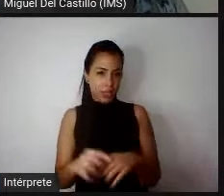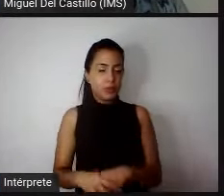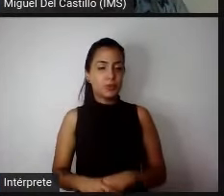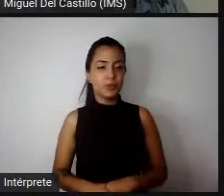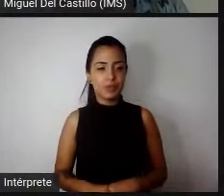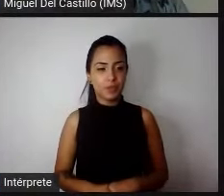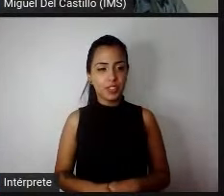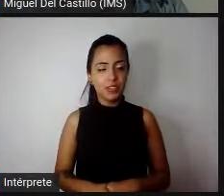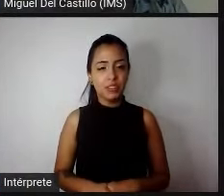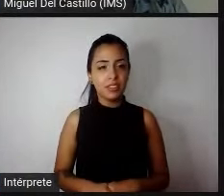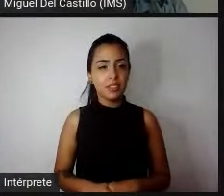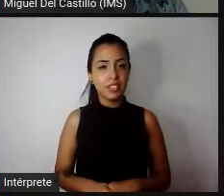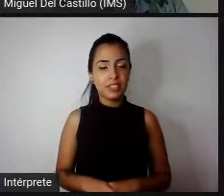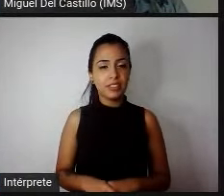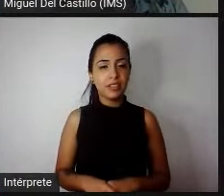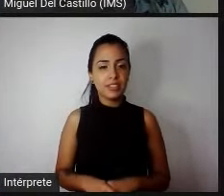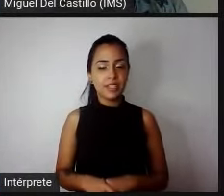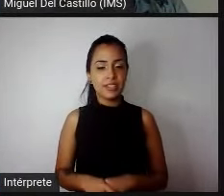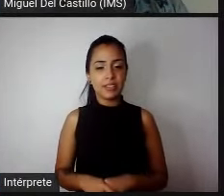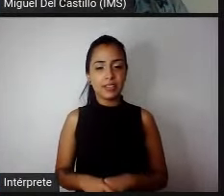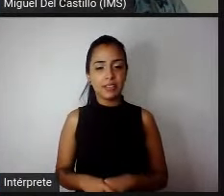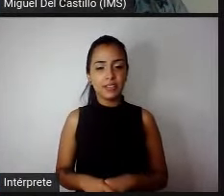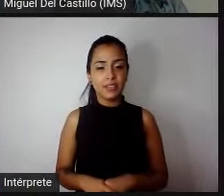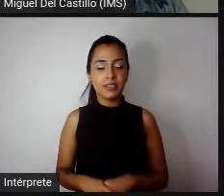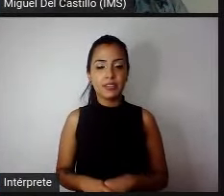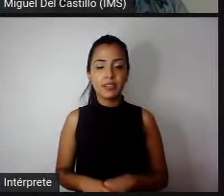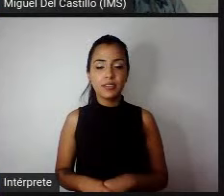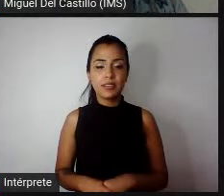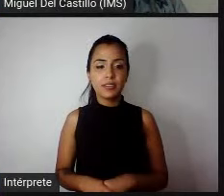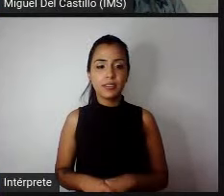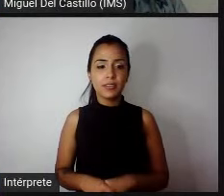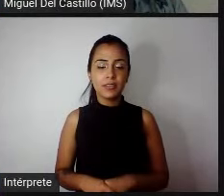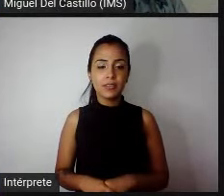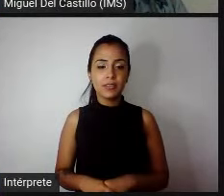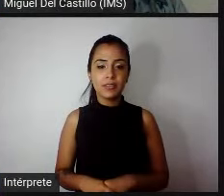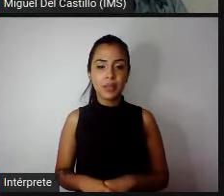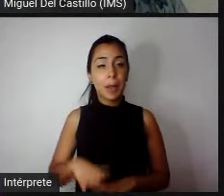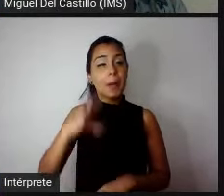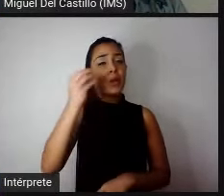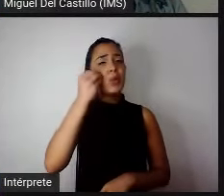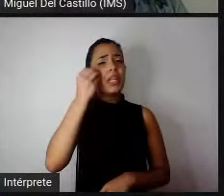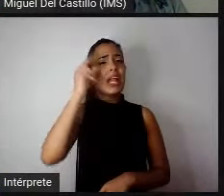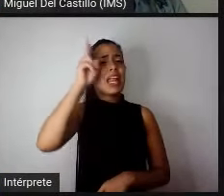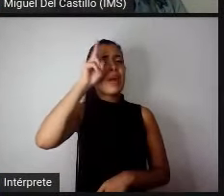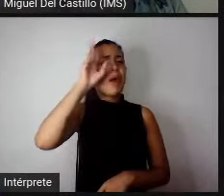aí, o que mais que aconteceu?